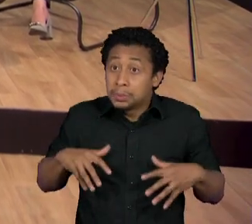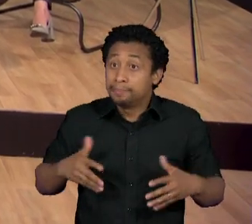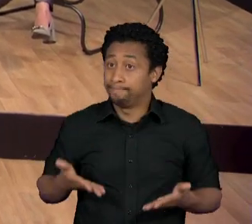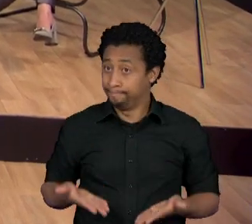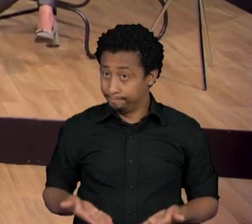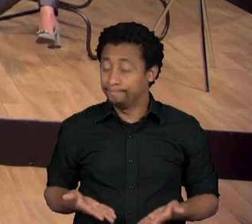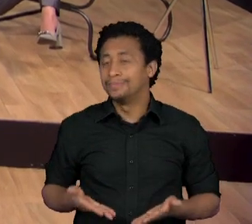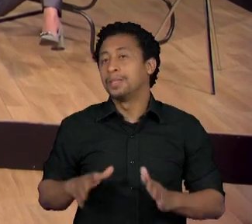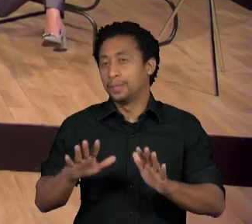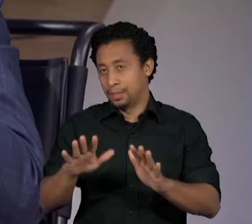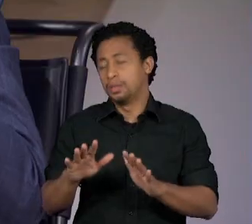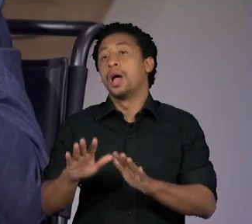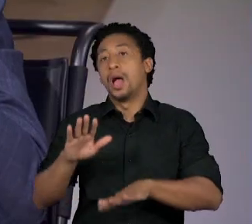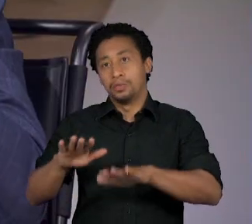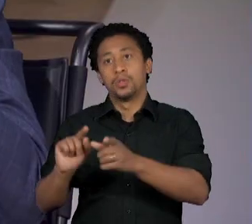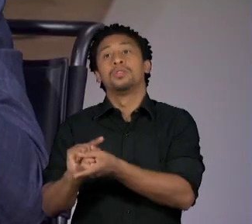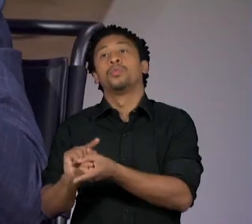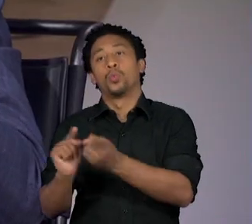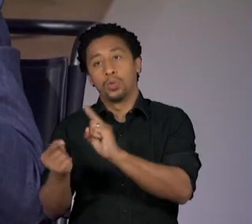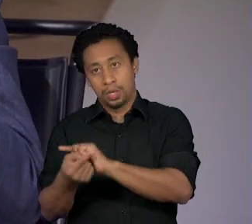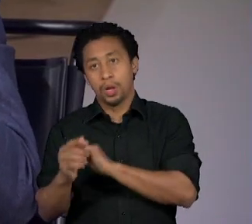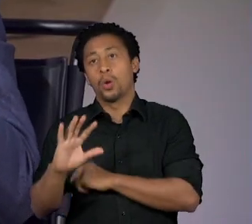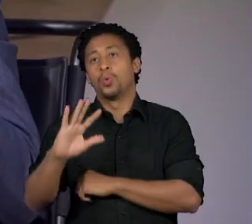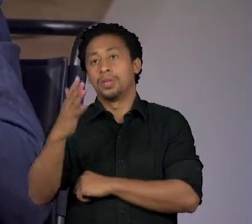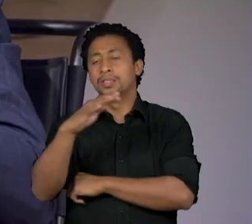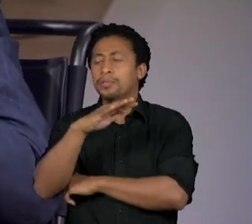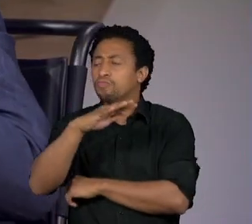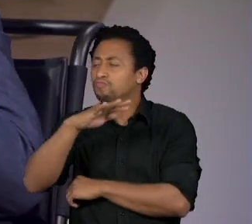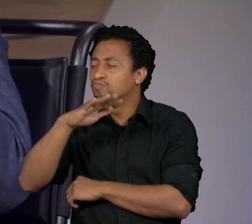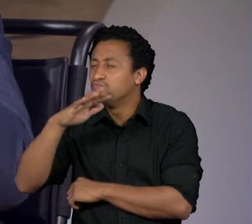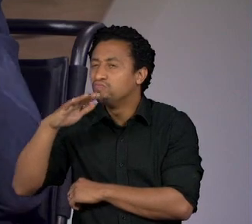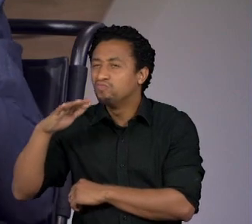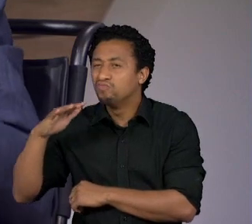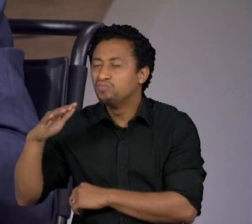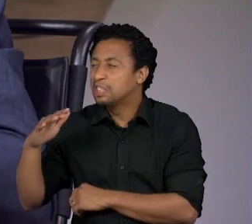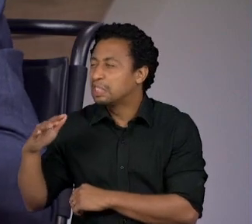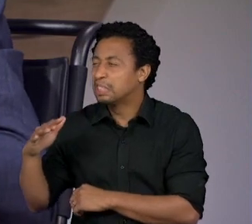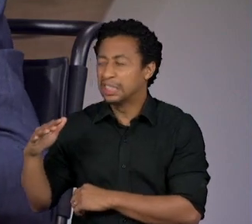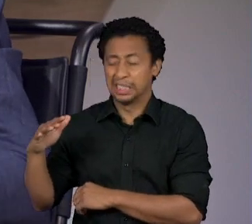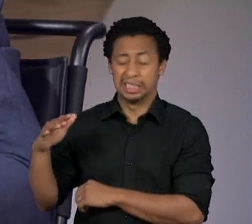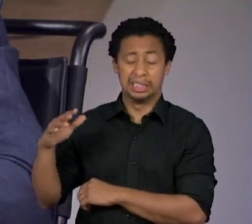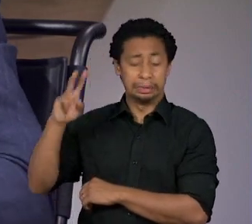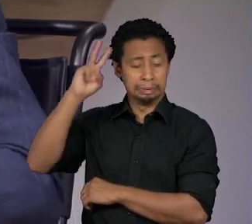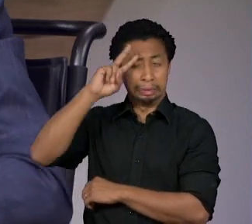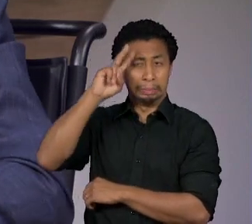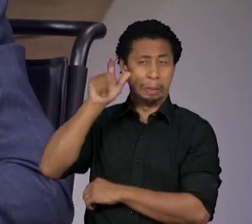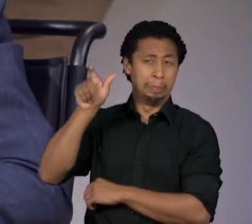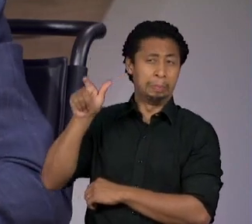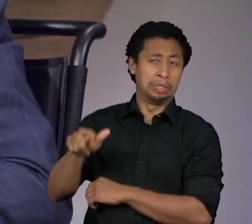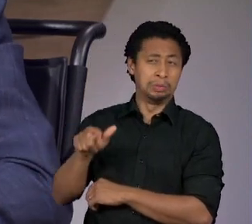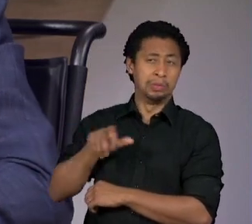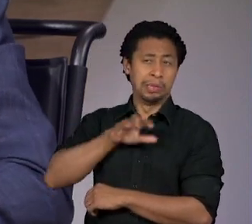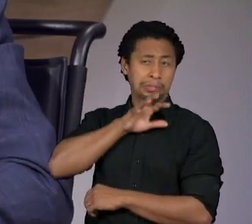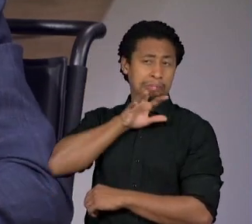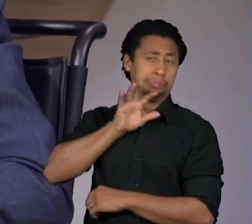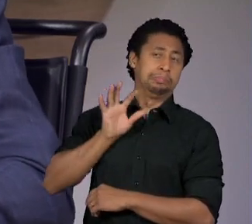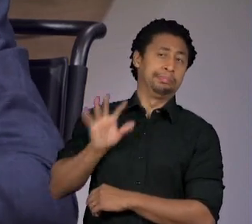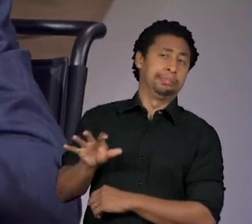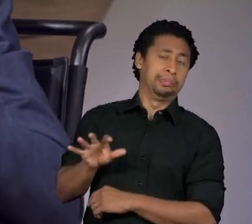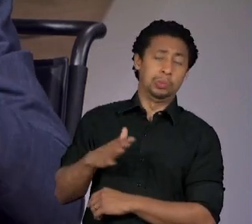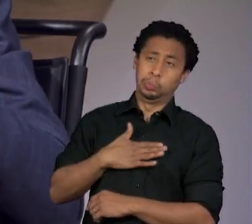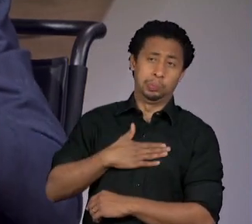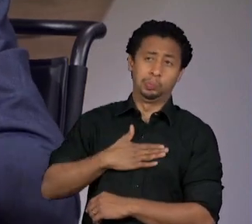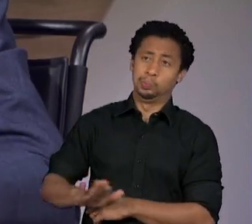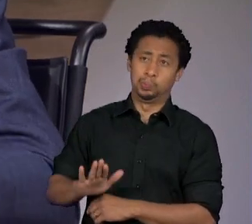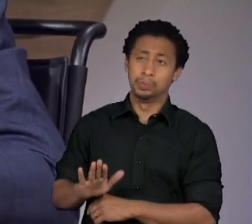contrário, né? Às vezes você sente um cheiro que, nossa, eu me lembrei de uma pessoa desagradável, uma situação desagradável, né? E isso envolve também o